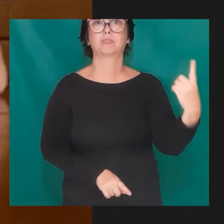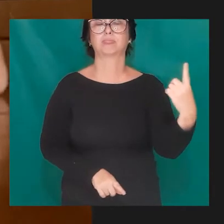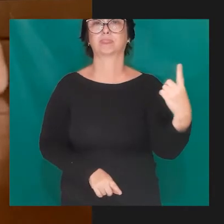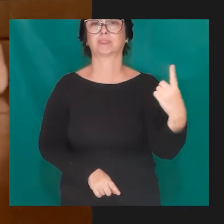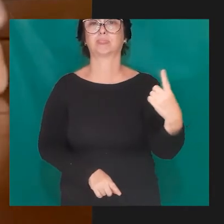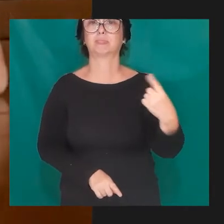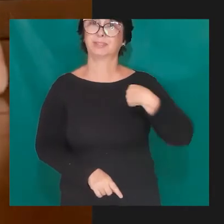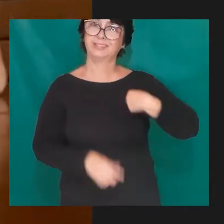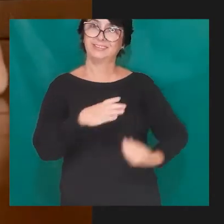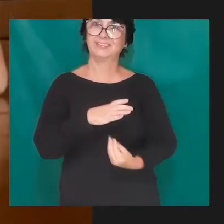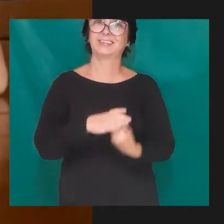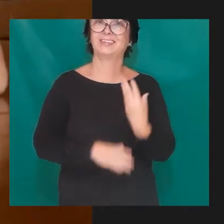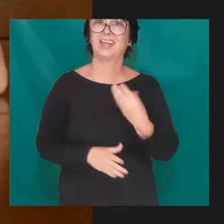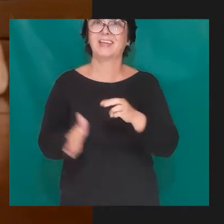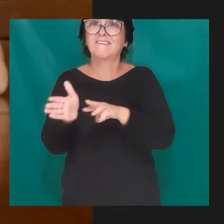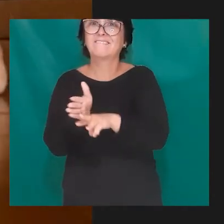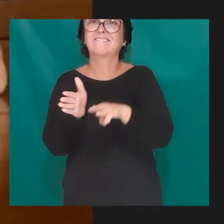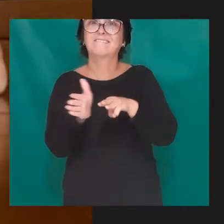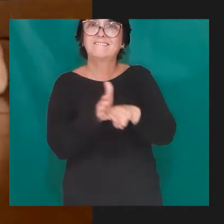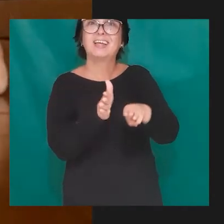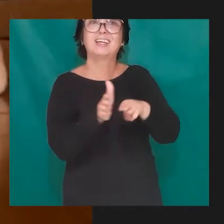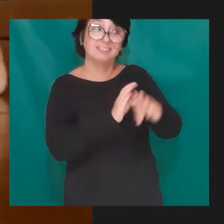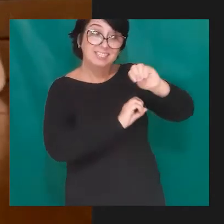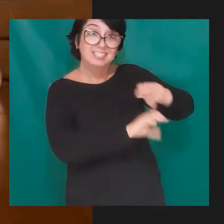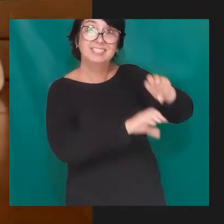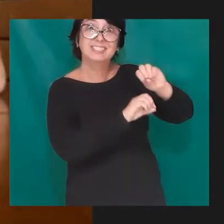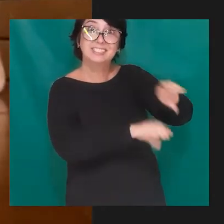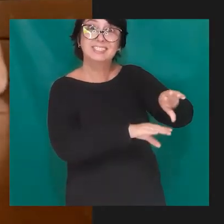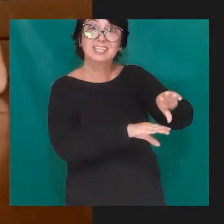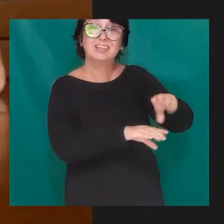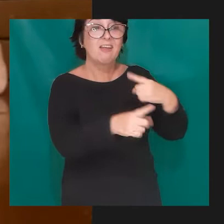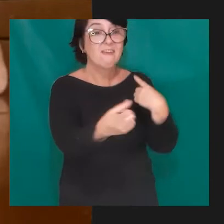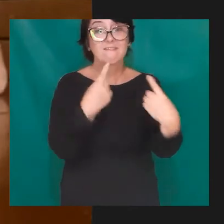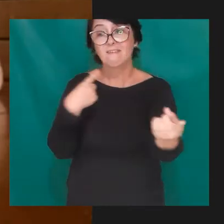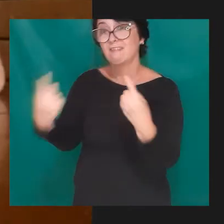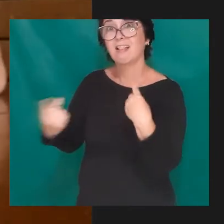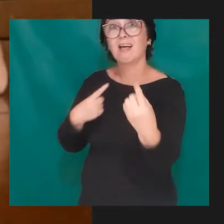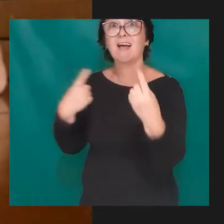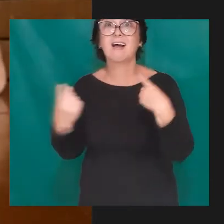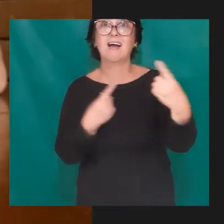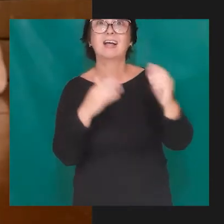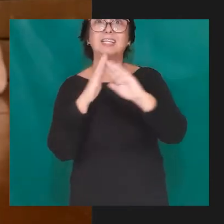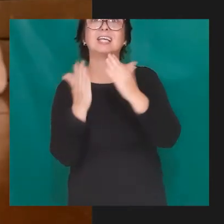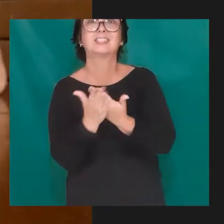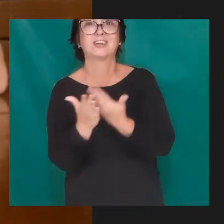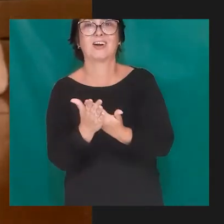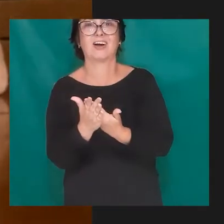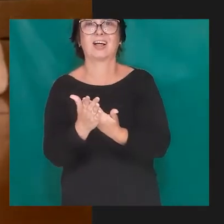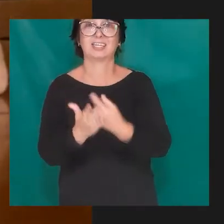método, né, e faço junto com os professores e transito nas escolas todas, claro que muito mais pela Barra do Mineiro.